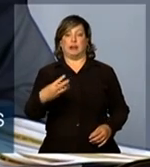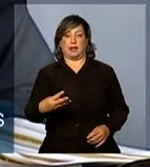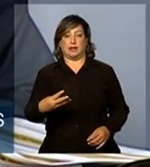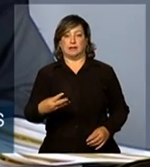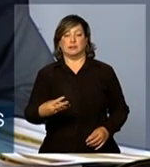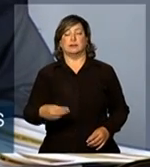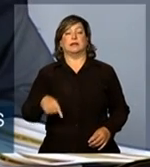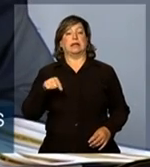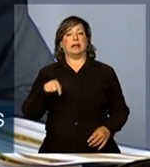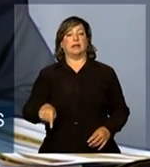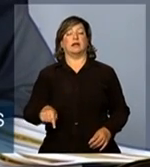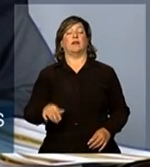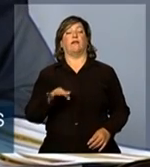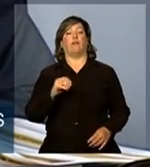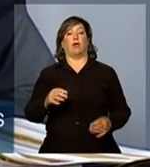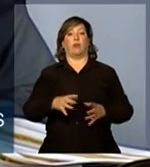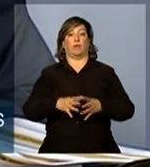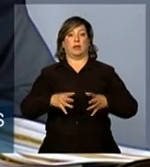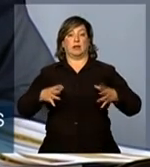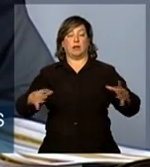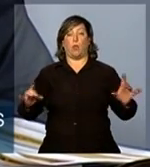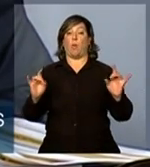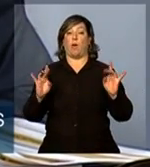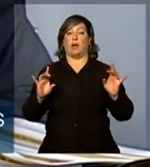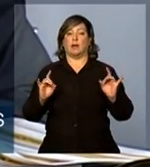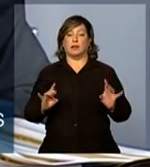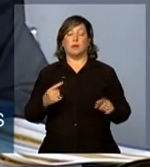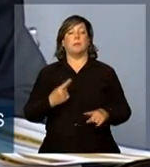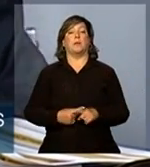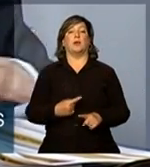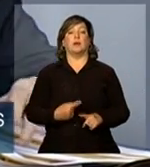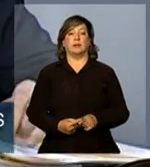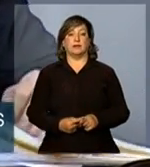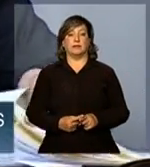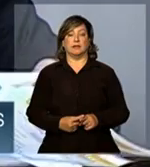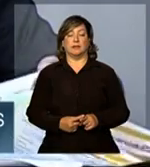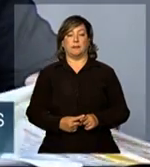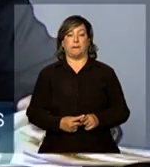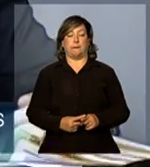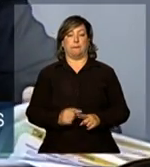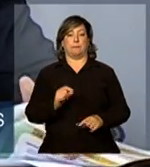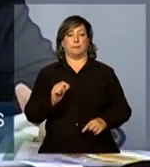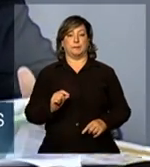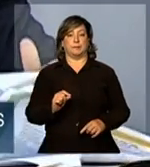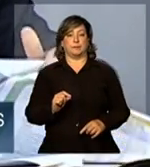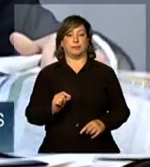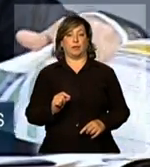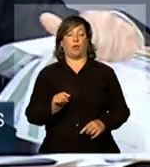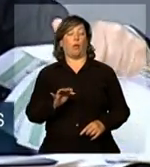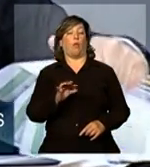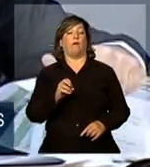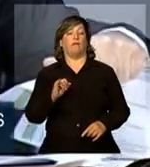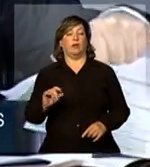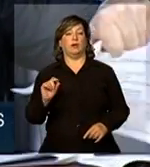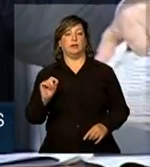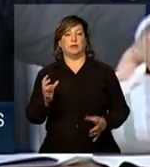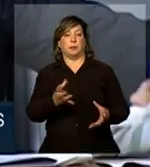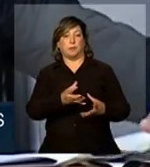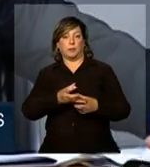ele foi um crescimento de qualidade, porque o que foi puxado